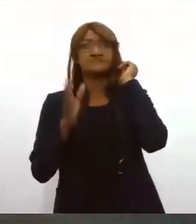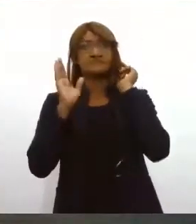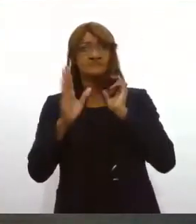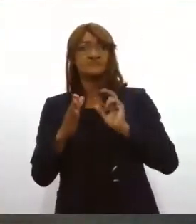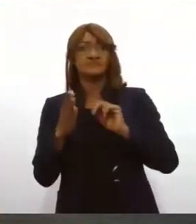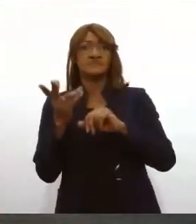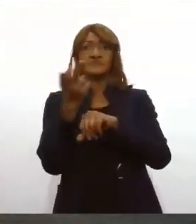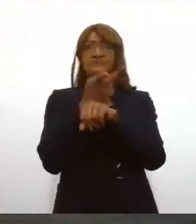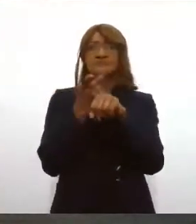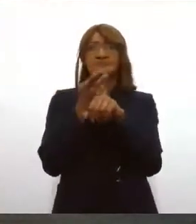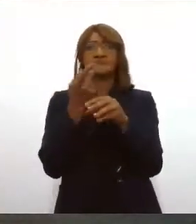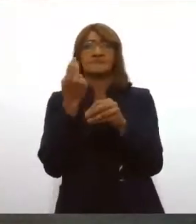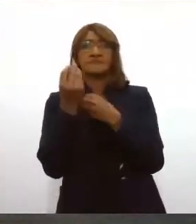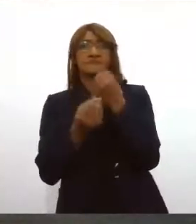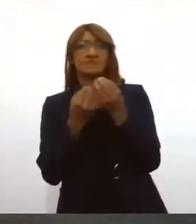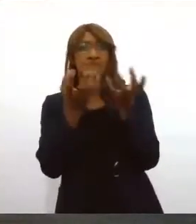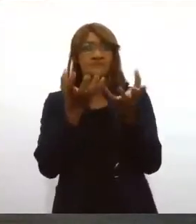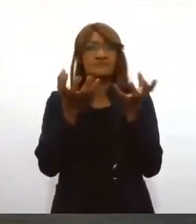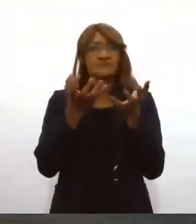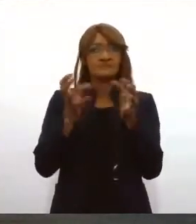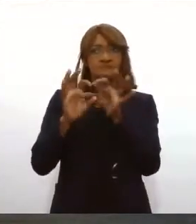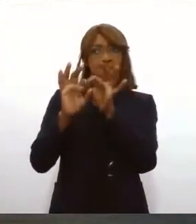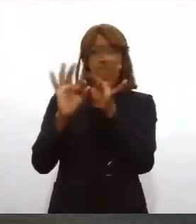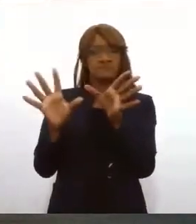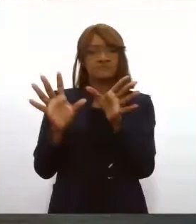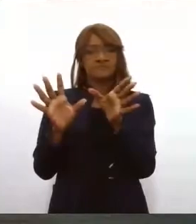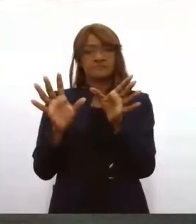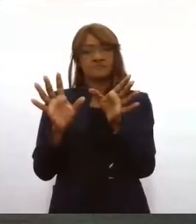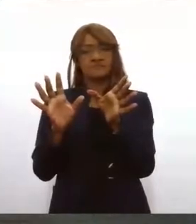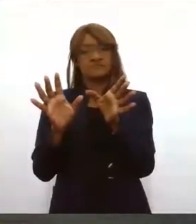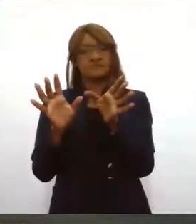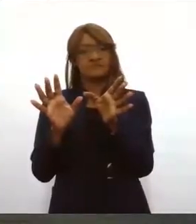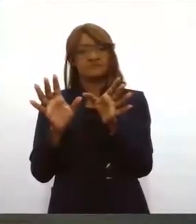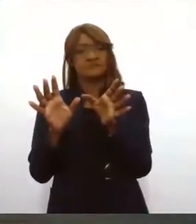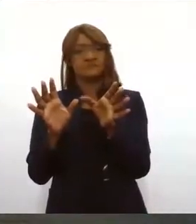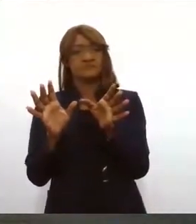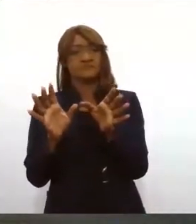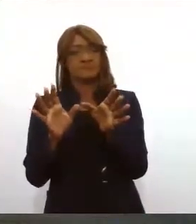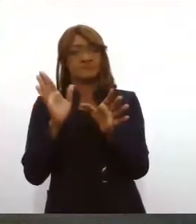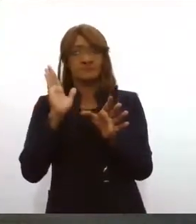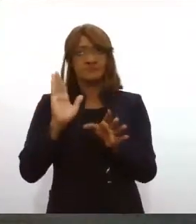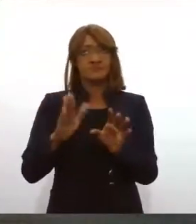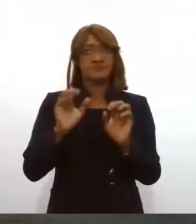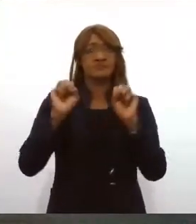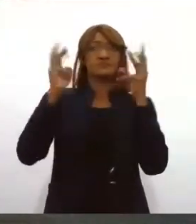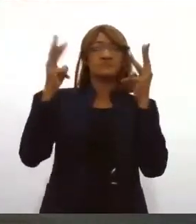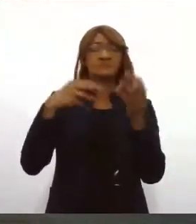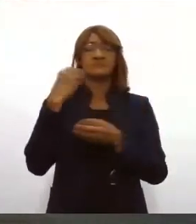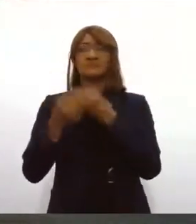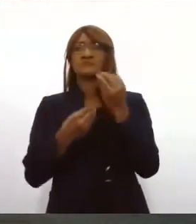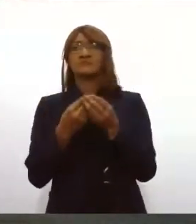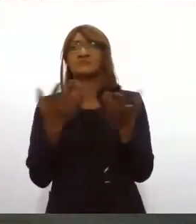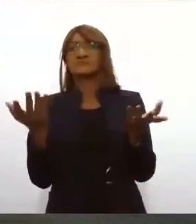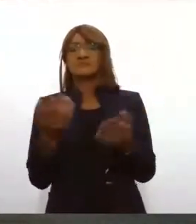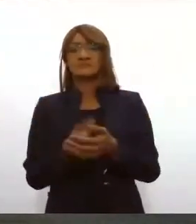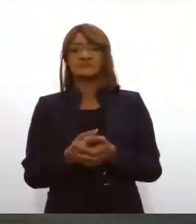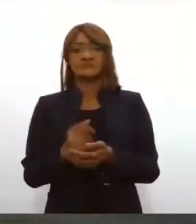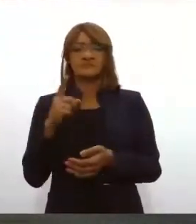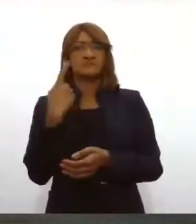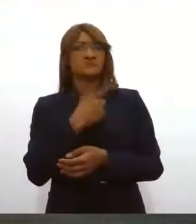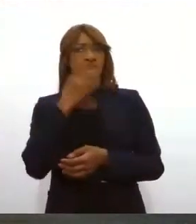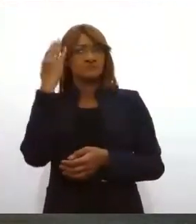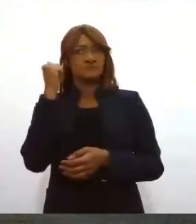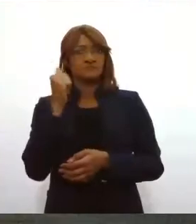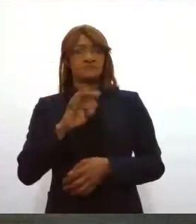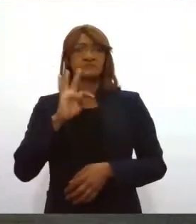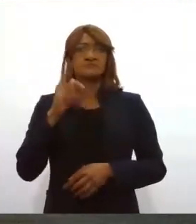procura das pessoas, já que está sendo liberado aí, estão sendo liberados esses eventos, como é que está a procura, né? Porque a gente sabe que tudo isso, como você falou